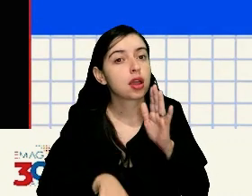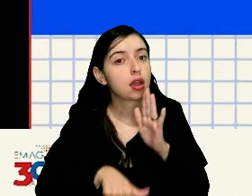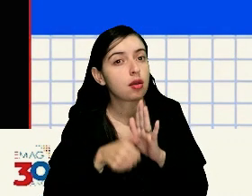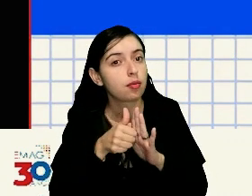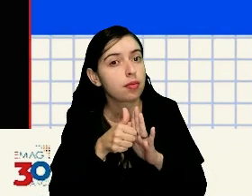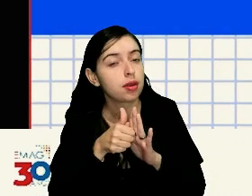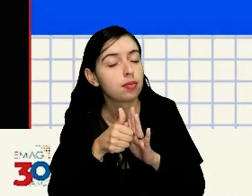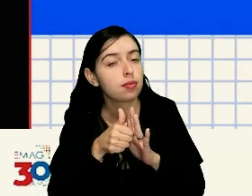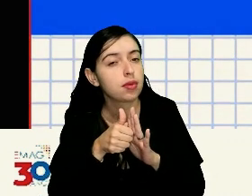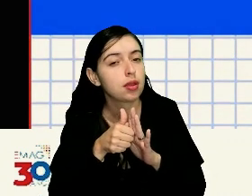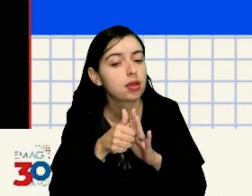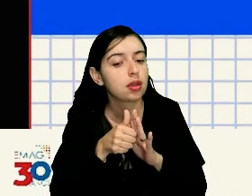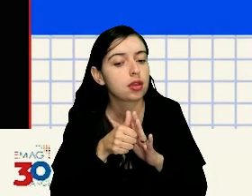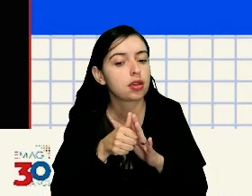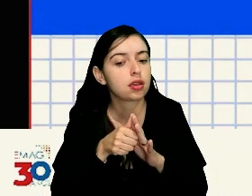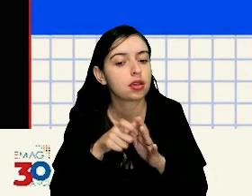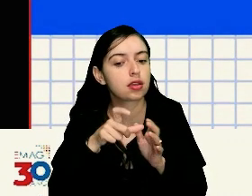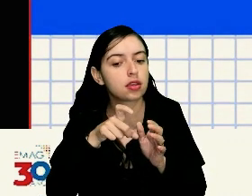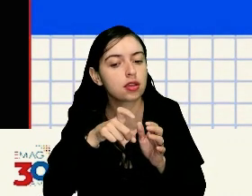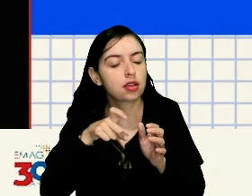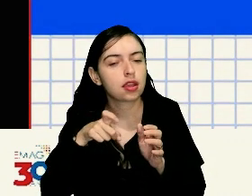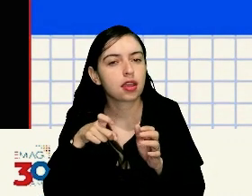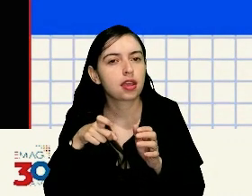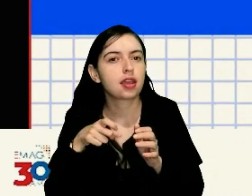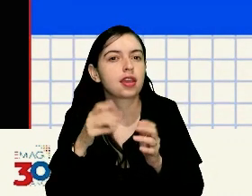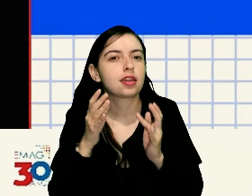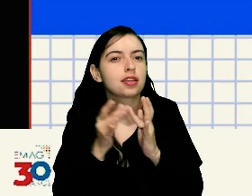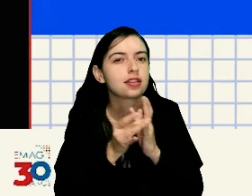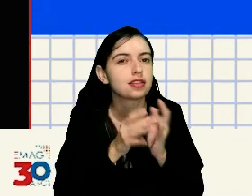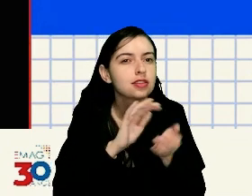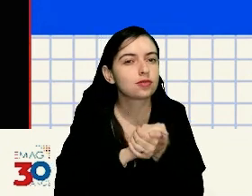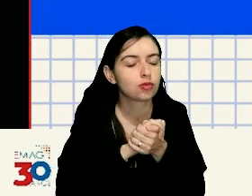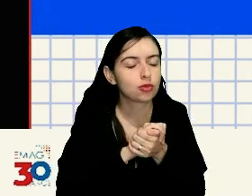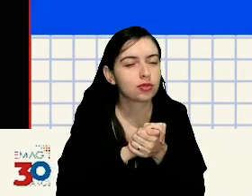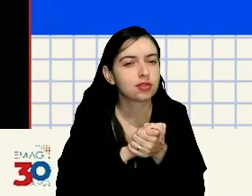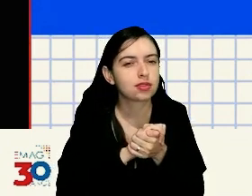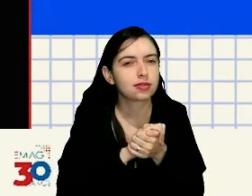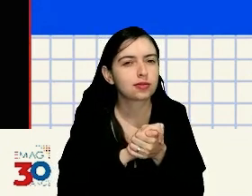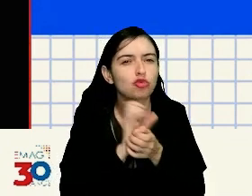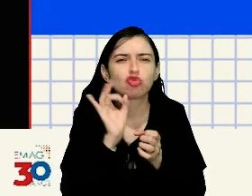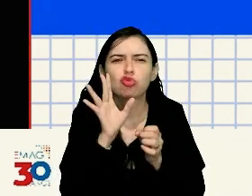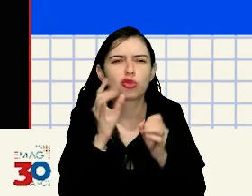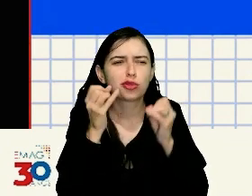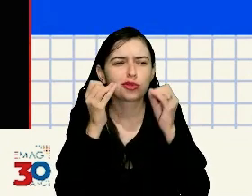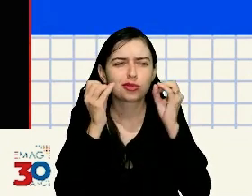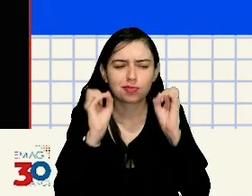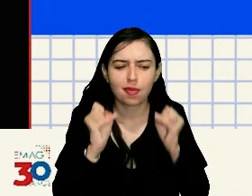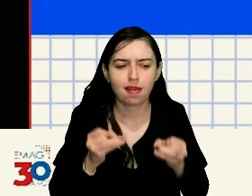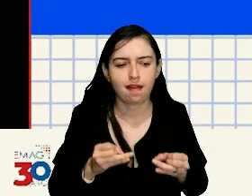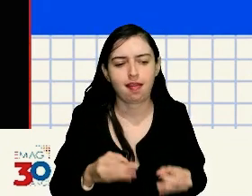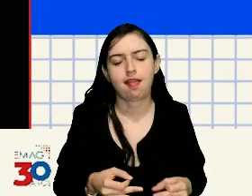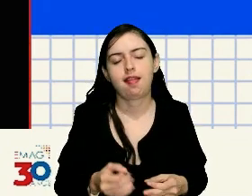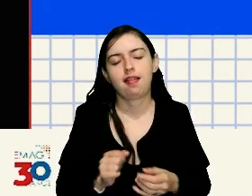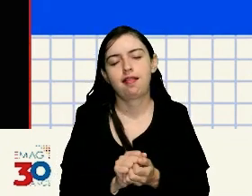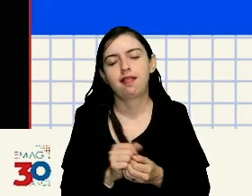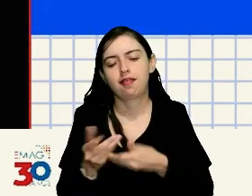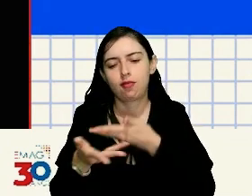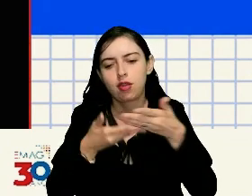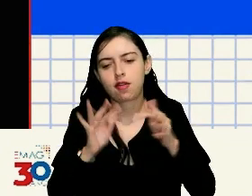minha ex-esposa. Eu brinco que eu precisaria fazer um PPT só para explicar a nossa configuração familiar, né? Mas eu gosto de trazer isso,